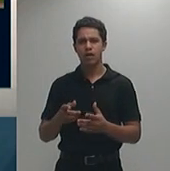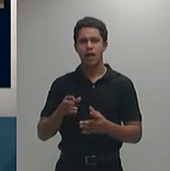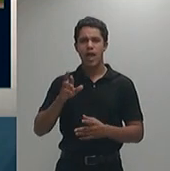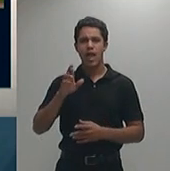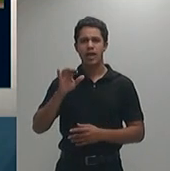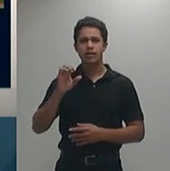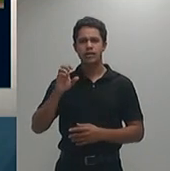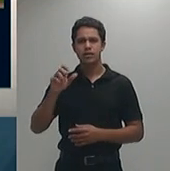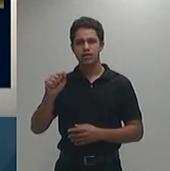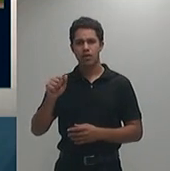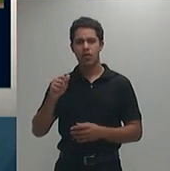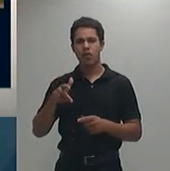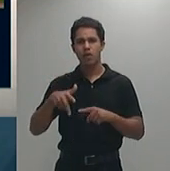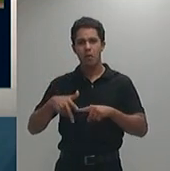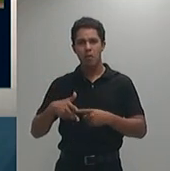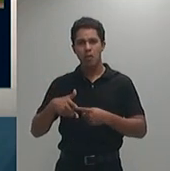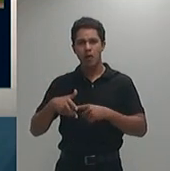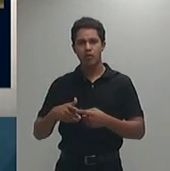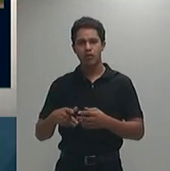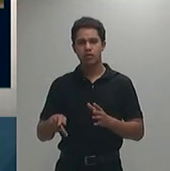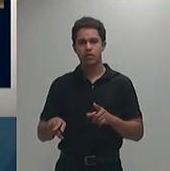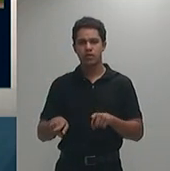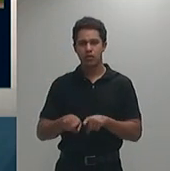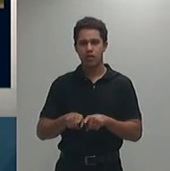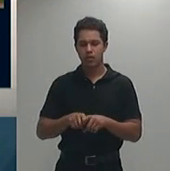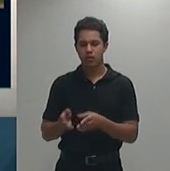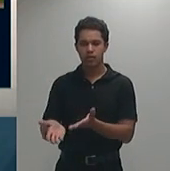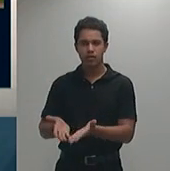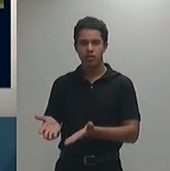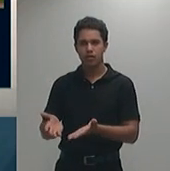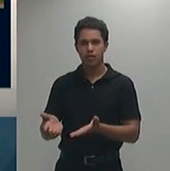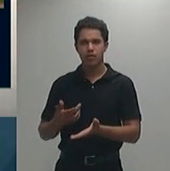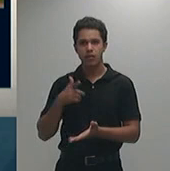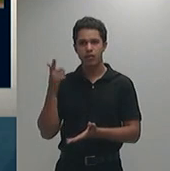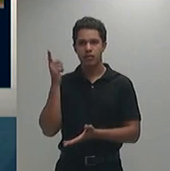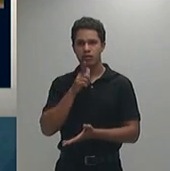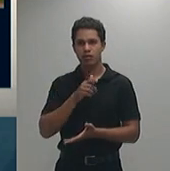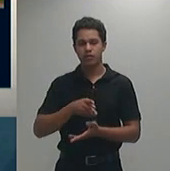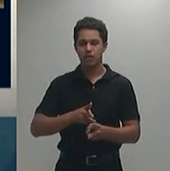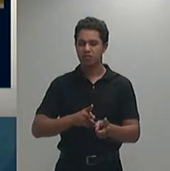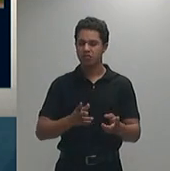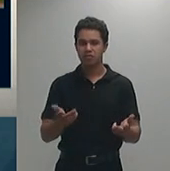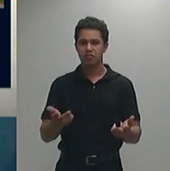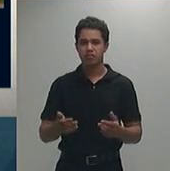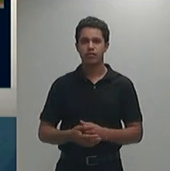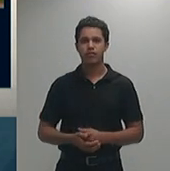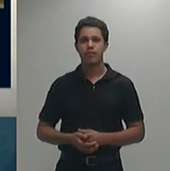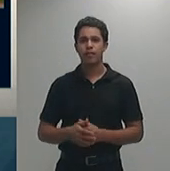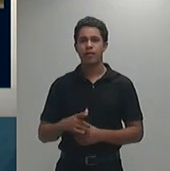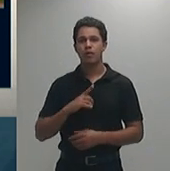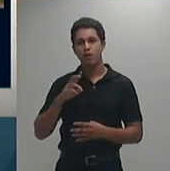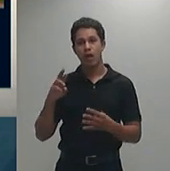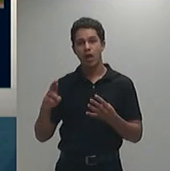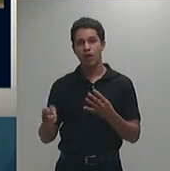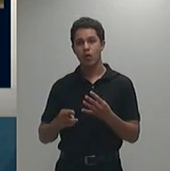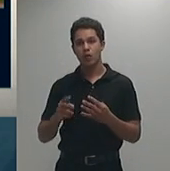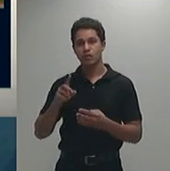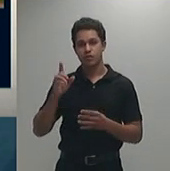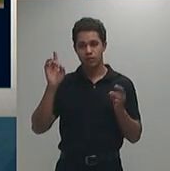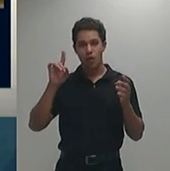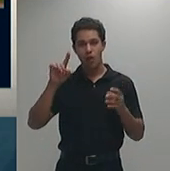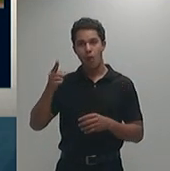manutenção da internação do tratamento que estiver em andamento Sideral recurso especial 1 milhão